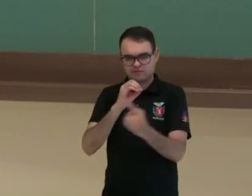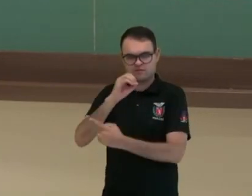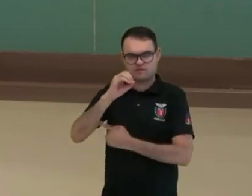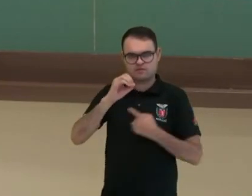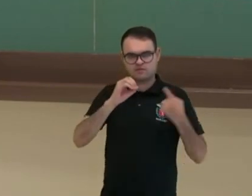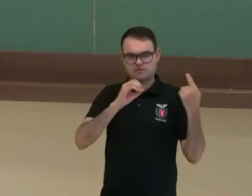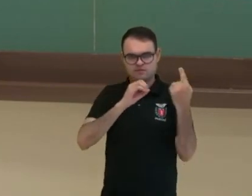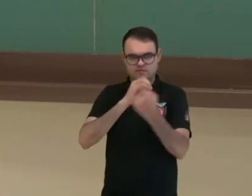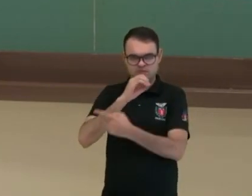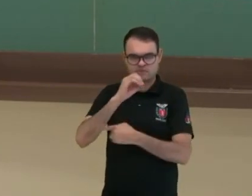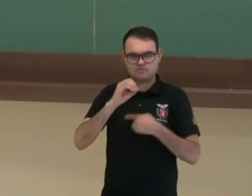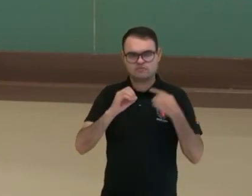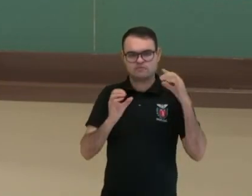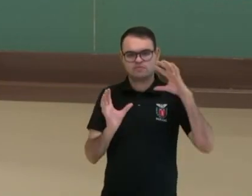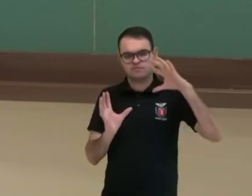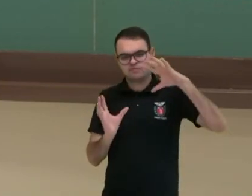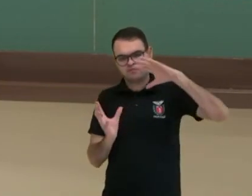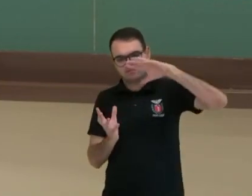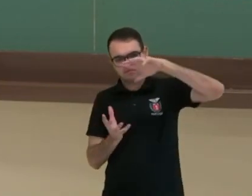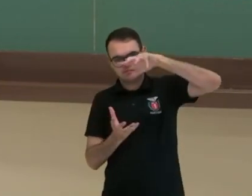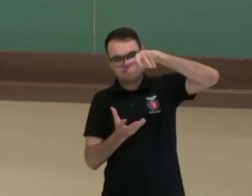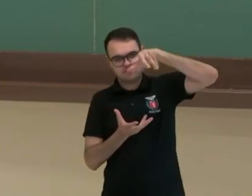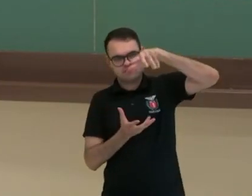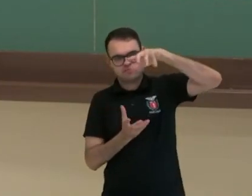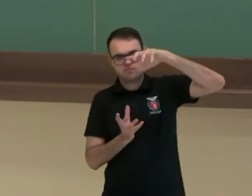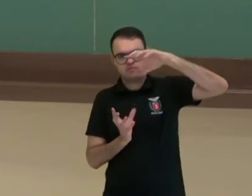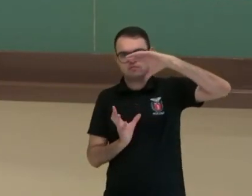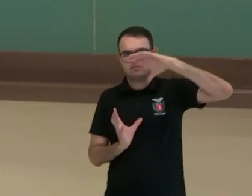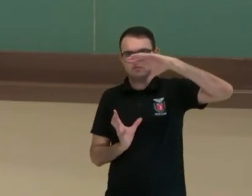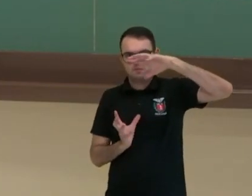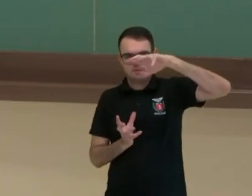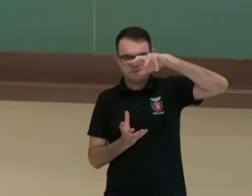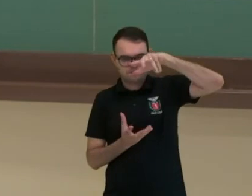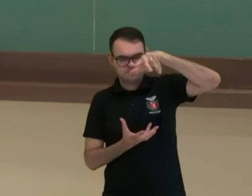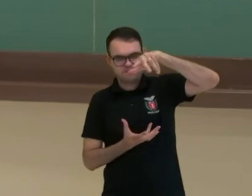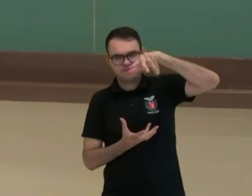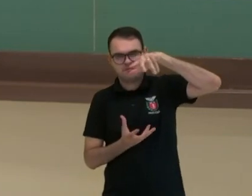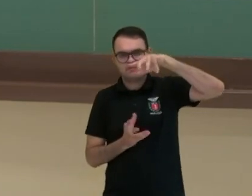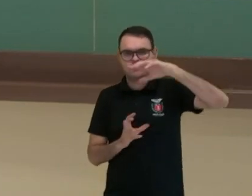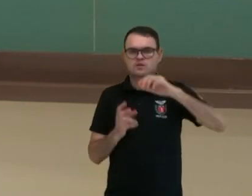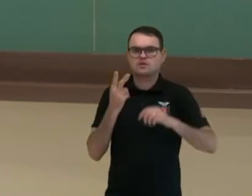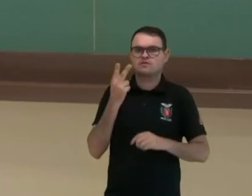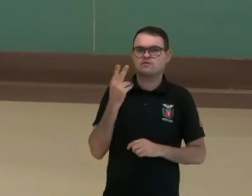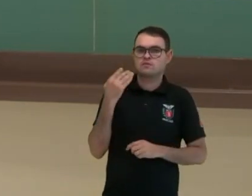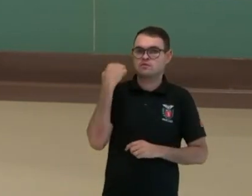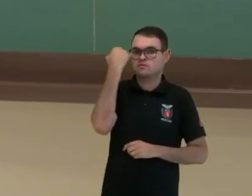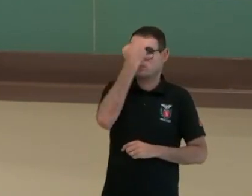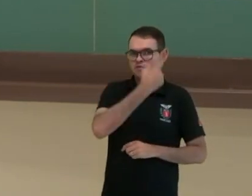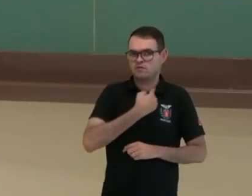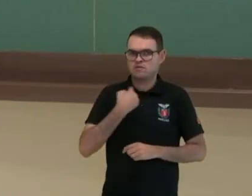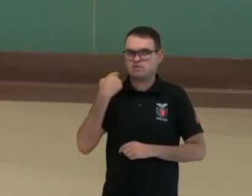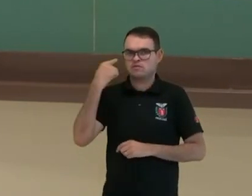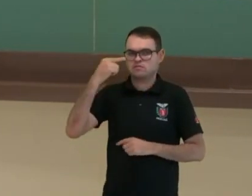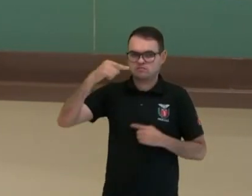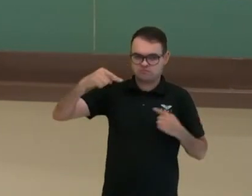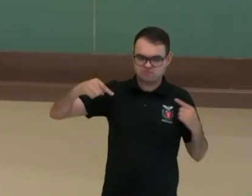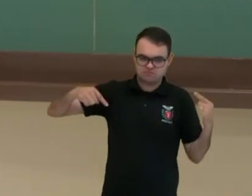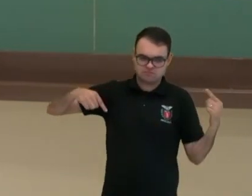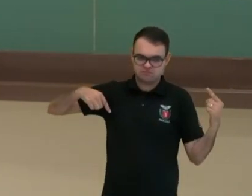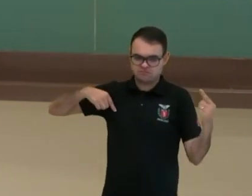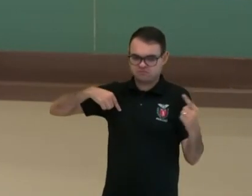eixo. Esse movimento leva aproximadamente 24 horas. Tem como